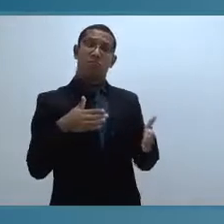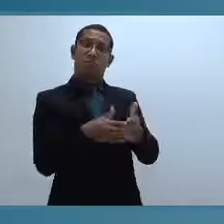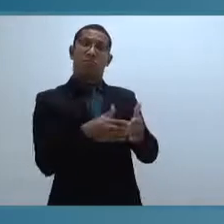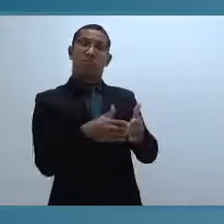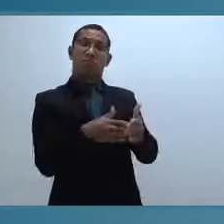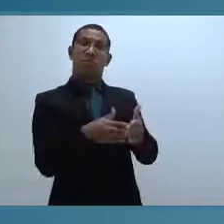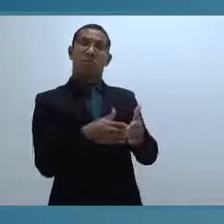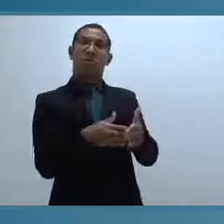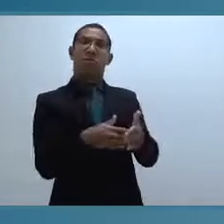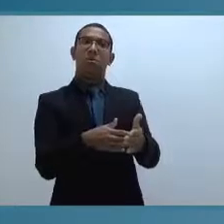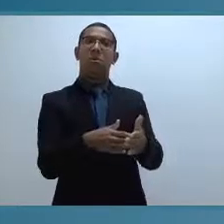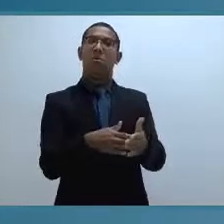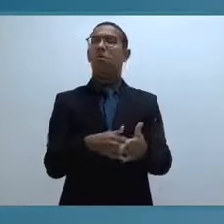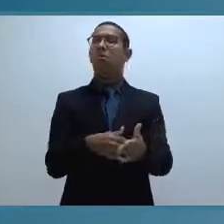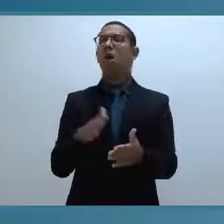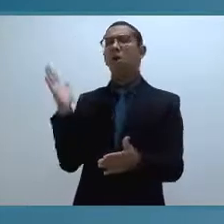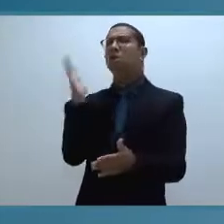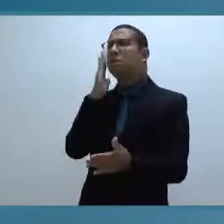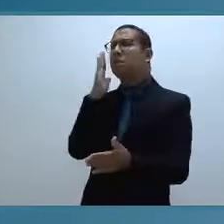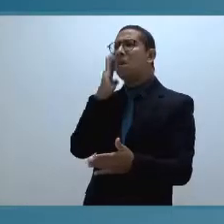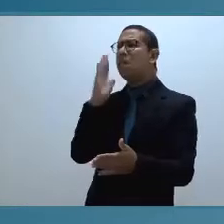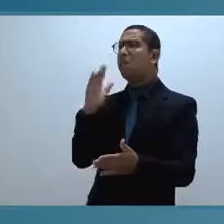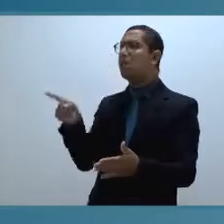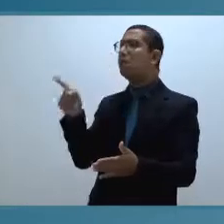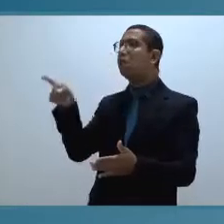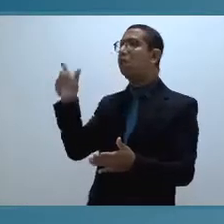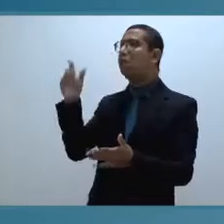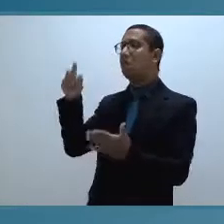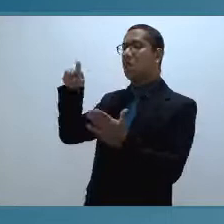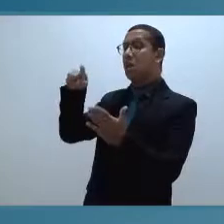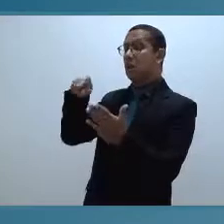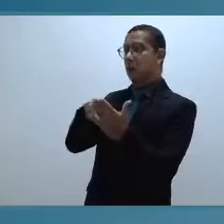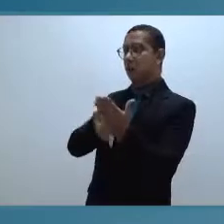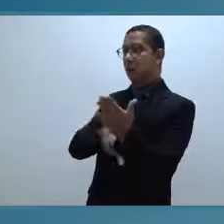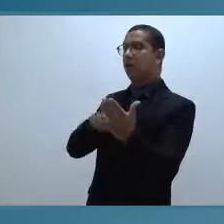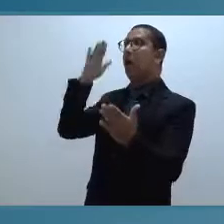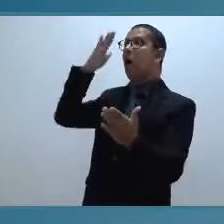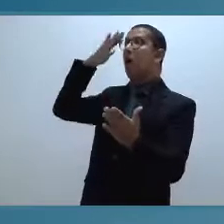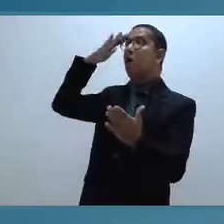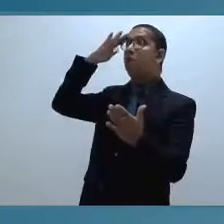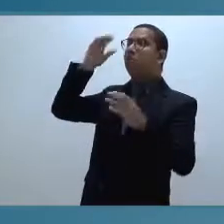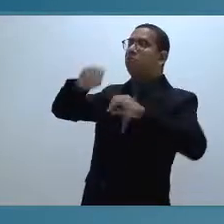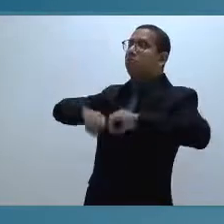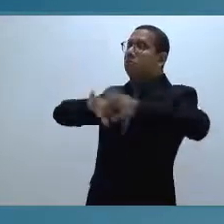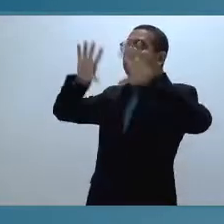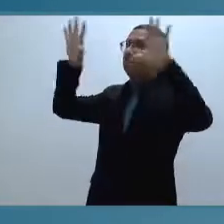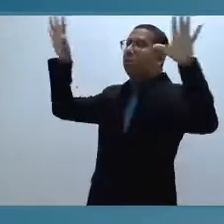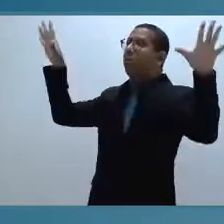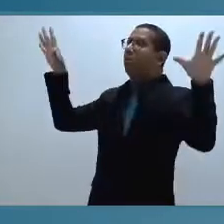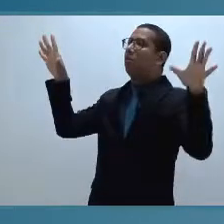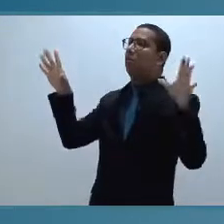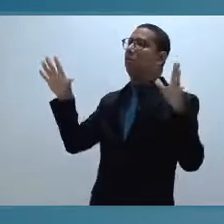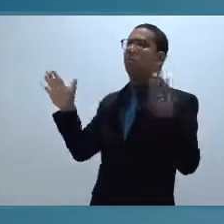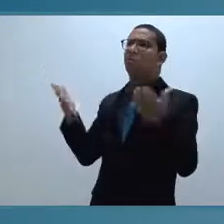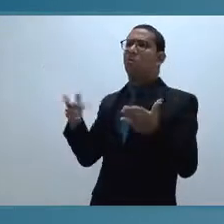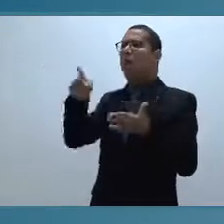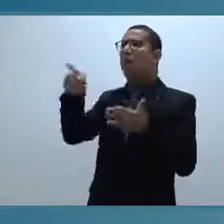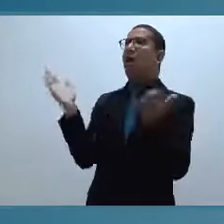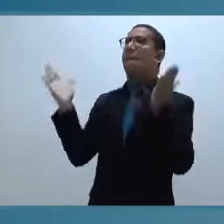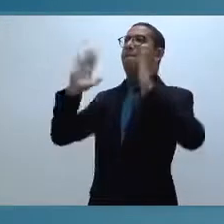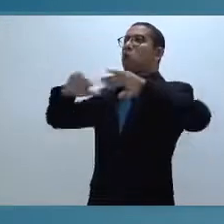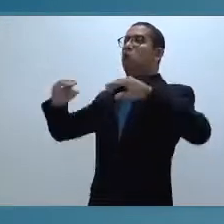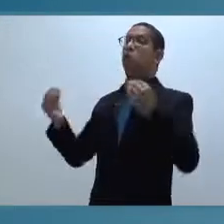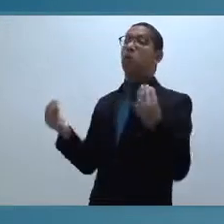Vossa Excelência interpretou essa excepcionalidade para deferir o pedido da magistrada?